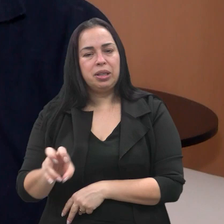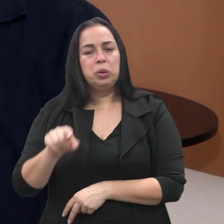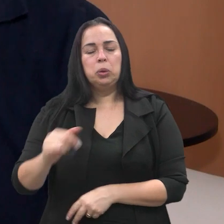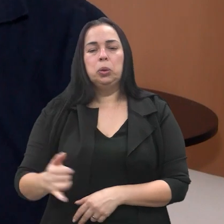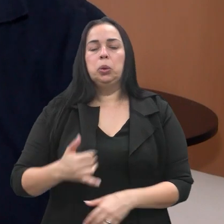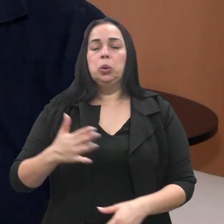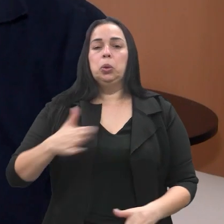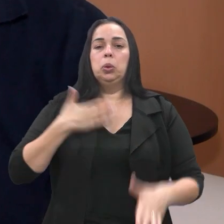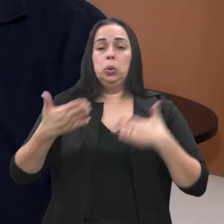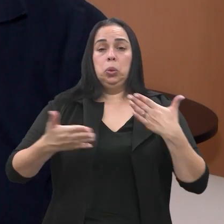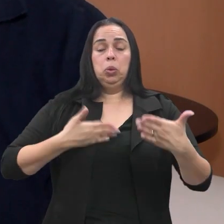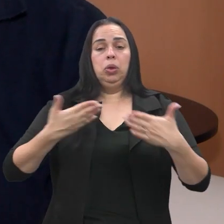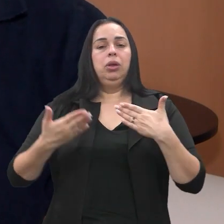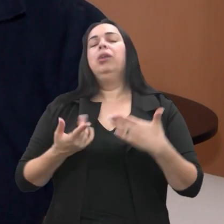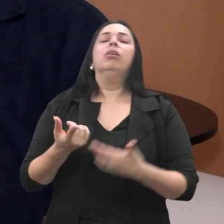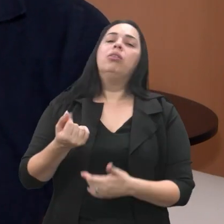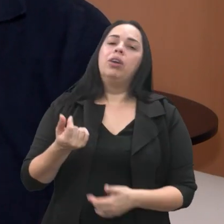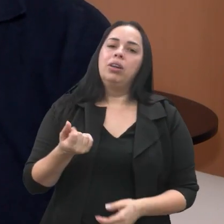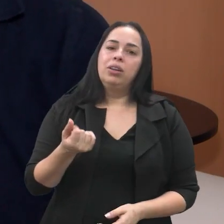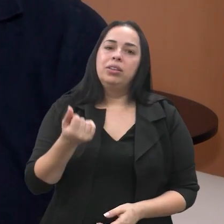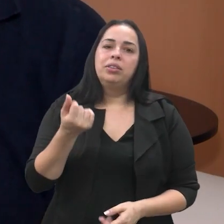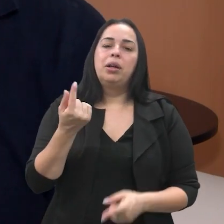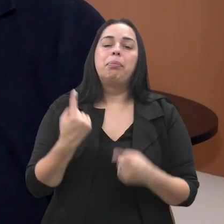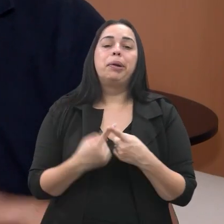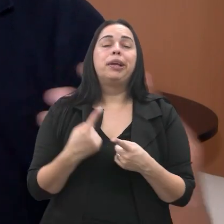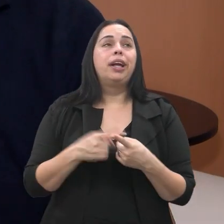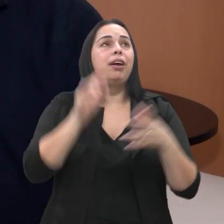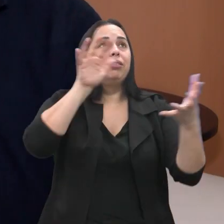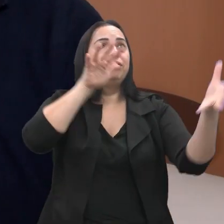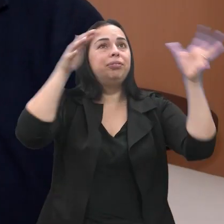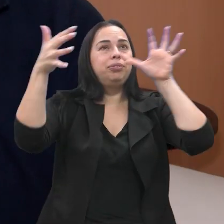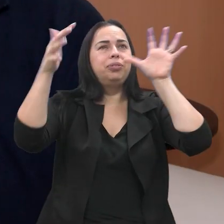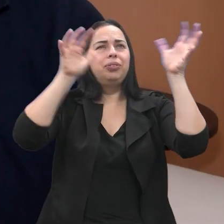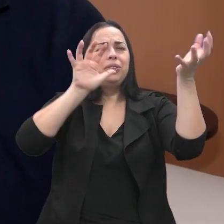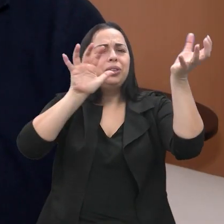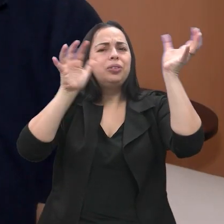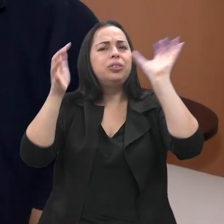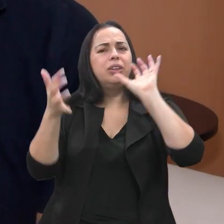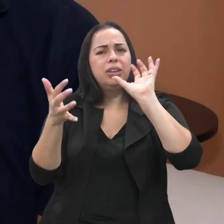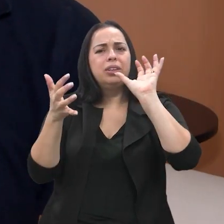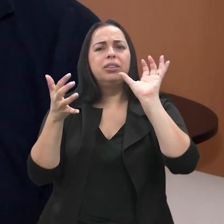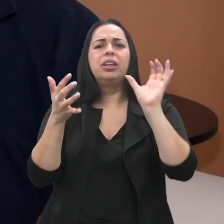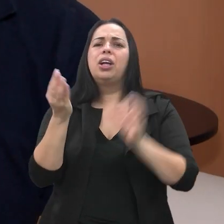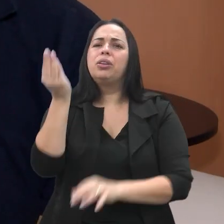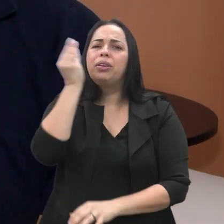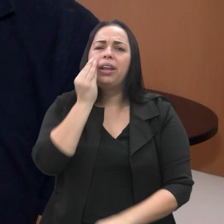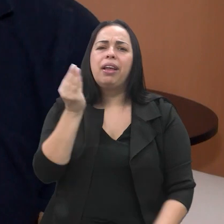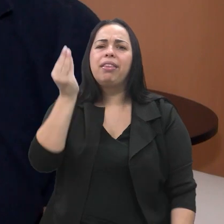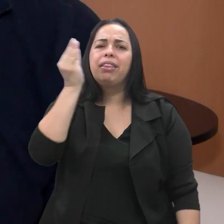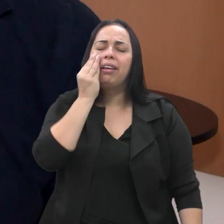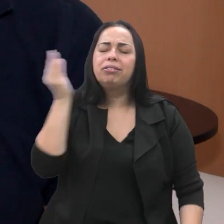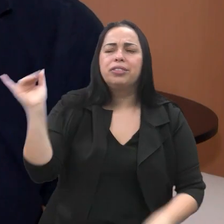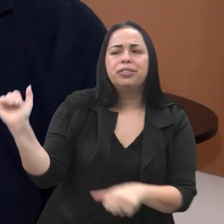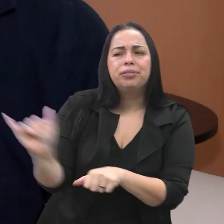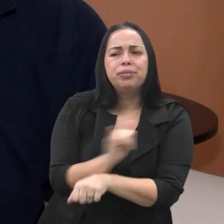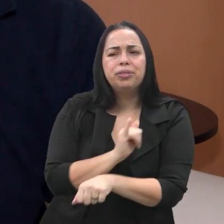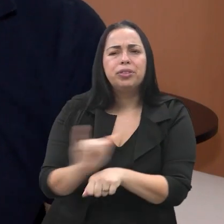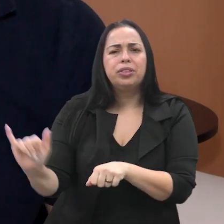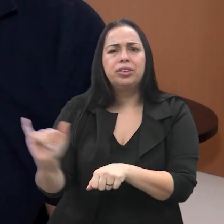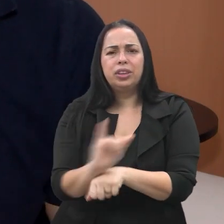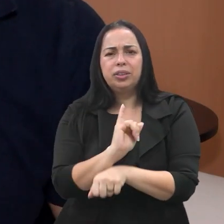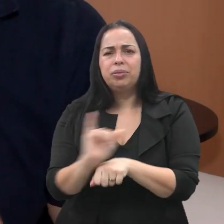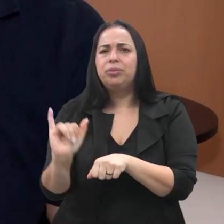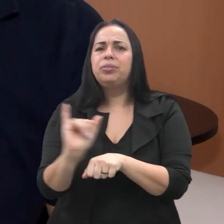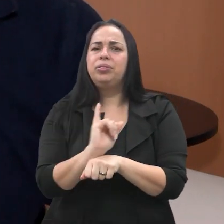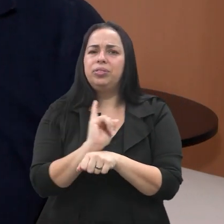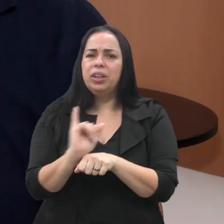grande baque aí, um valor bem forte, principalmente por questões climáticas, né? Então, eu estou tentando bolar formas